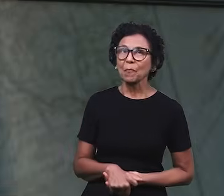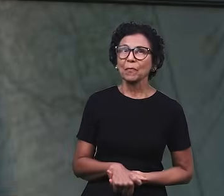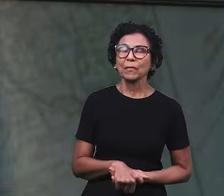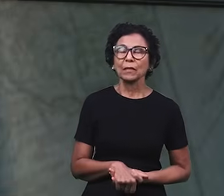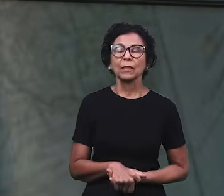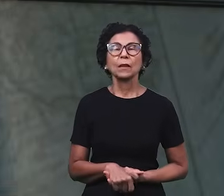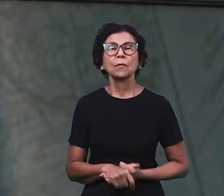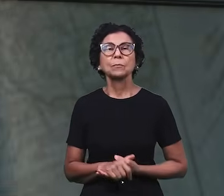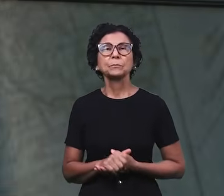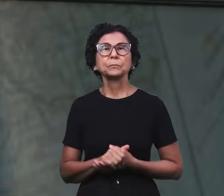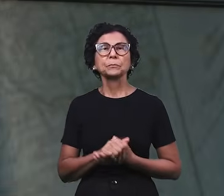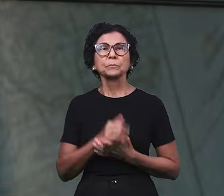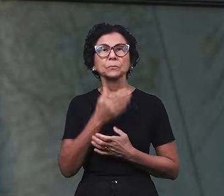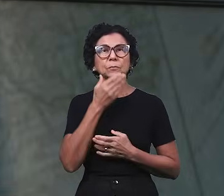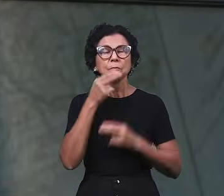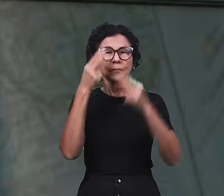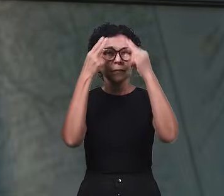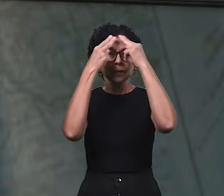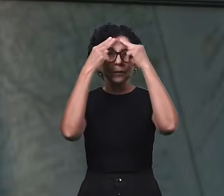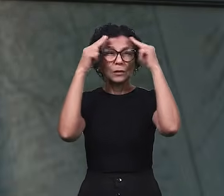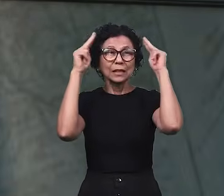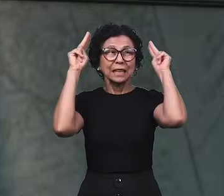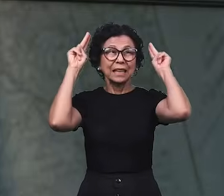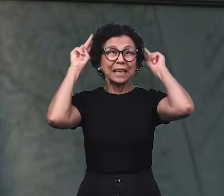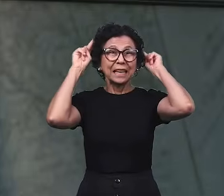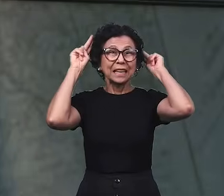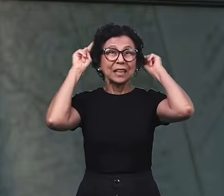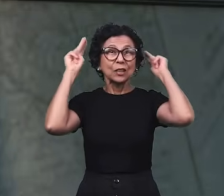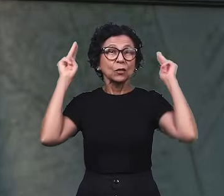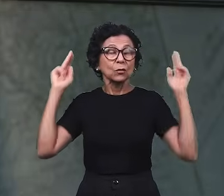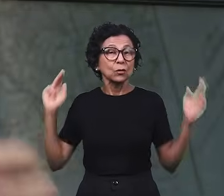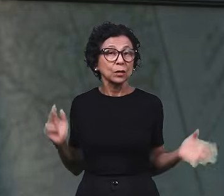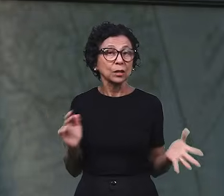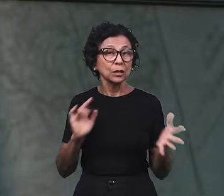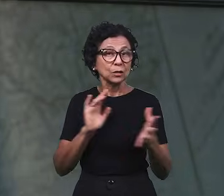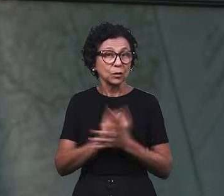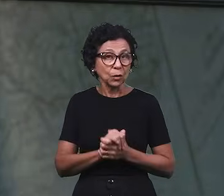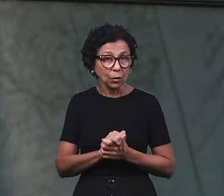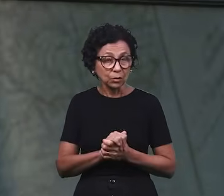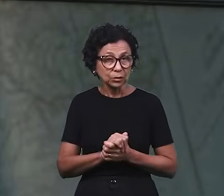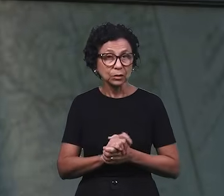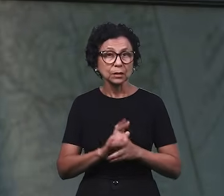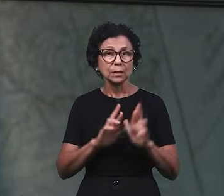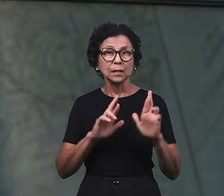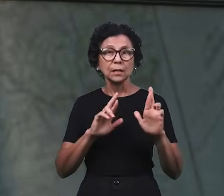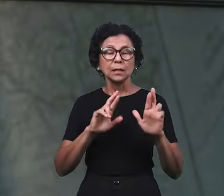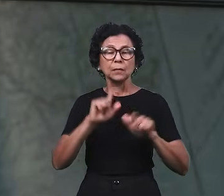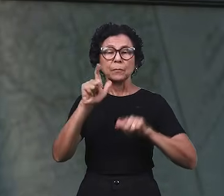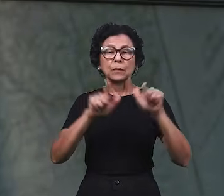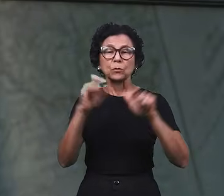que Herodes buscou diligentemente